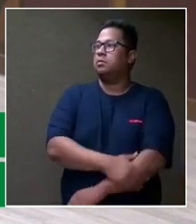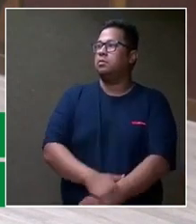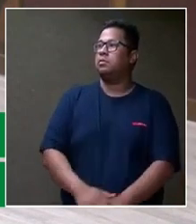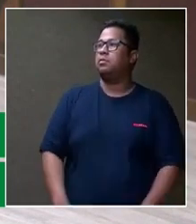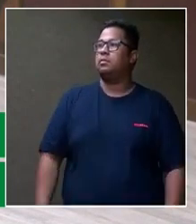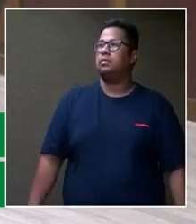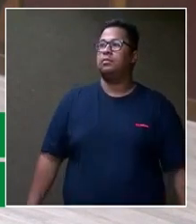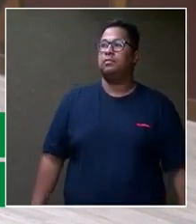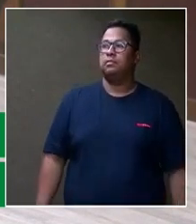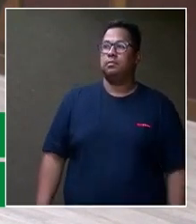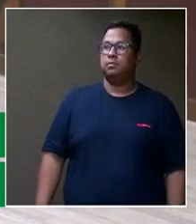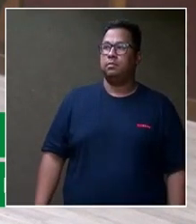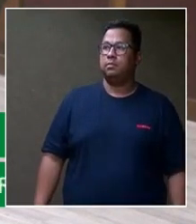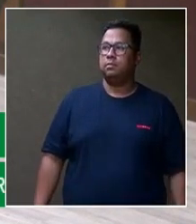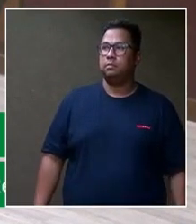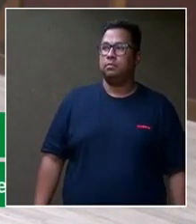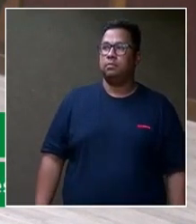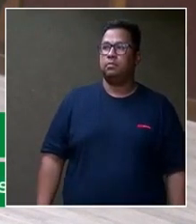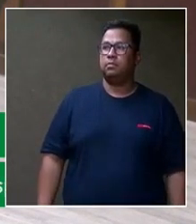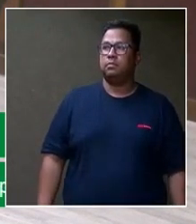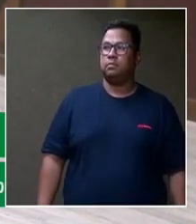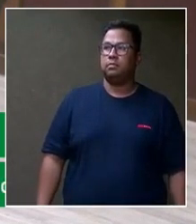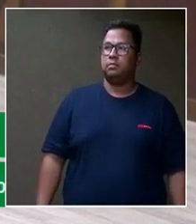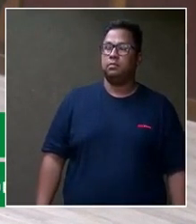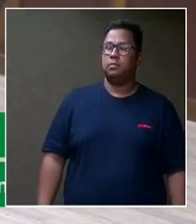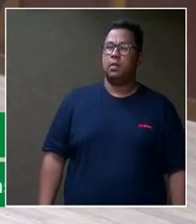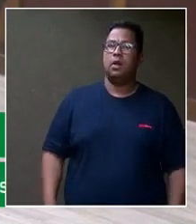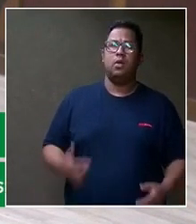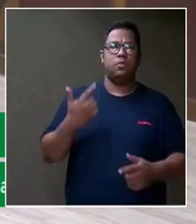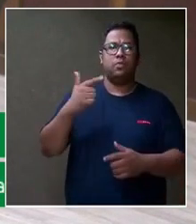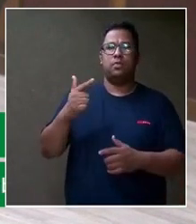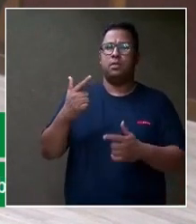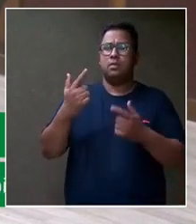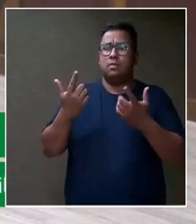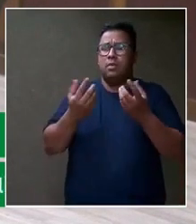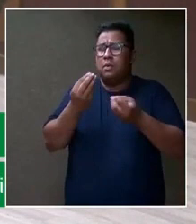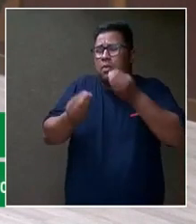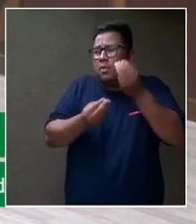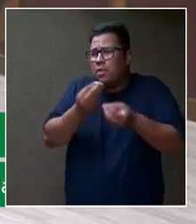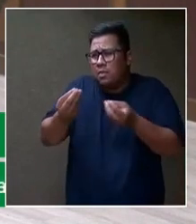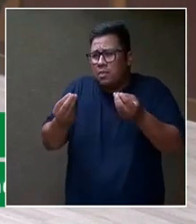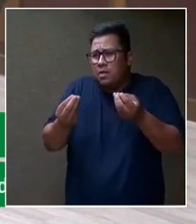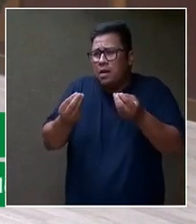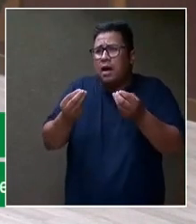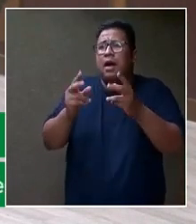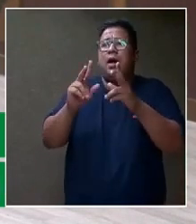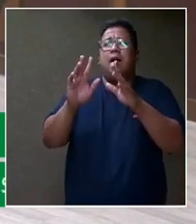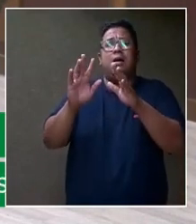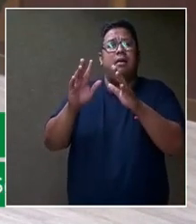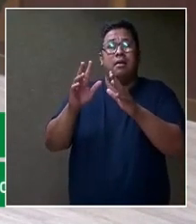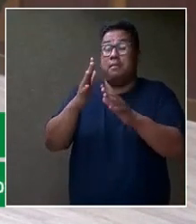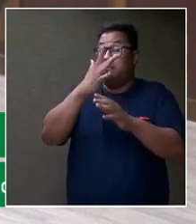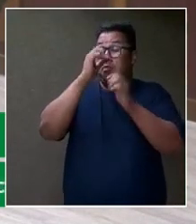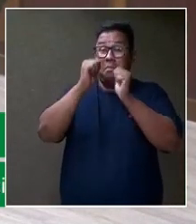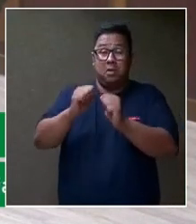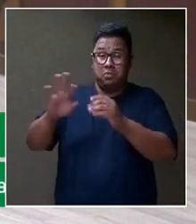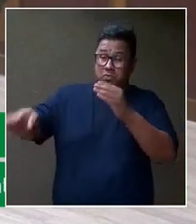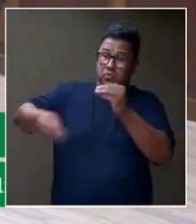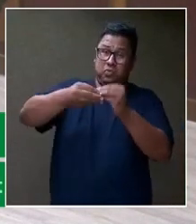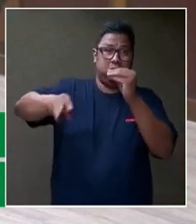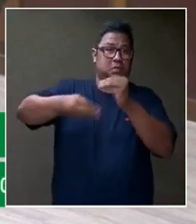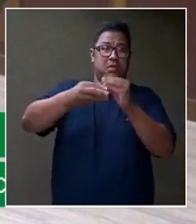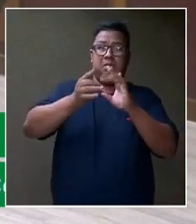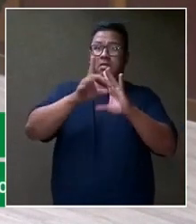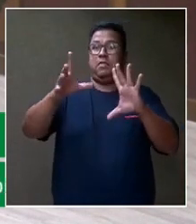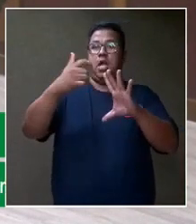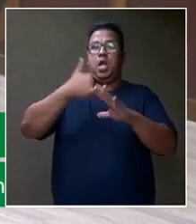mensagem encaminhado, entregue pela testemunha. Sim, doutores, não há impertinência. Mas não tem... As partes podem juntar o que elas quiserem aos autos.